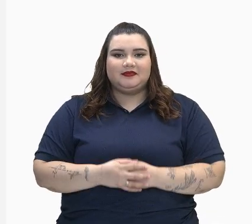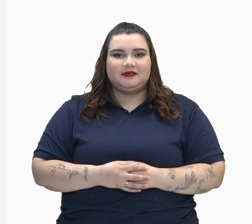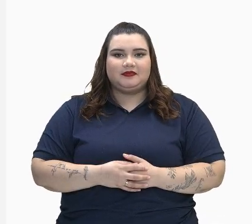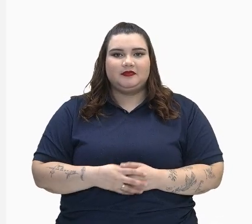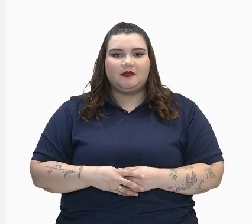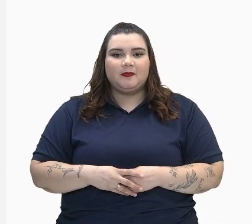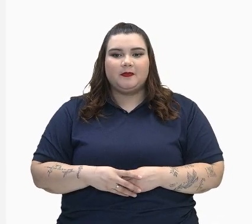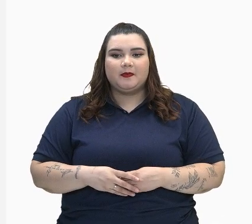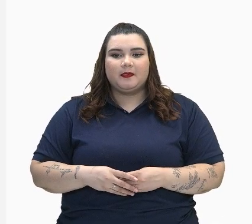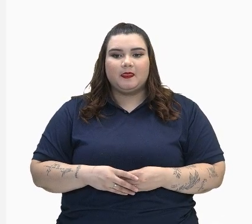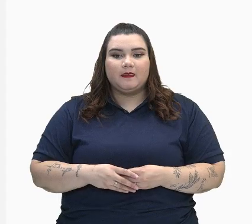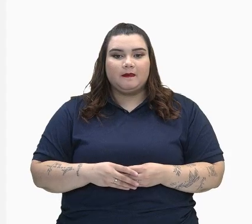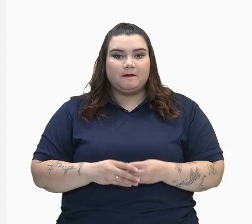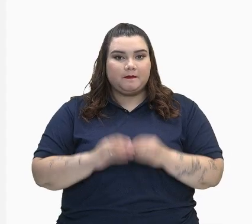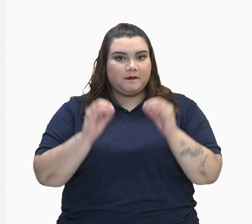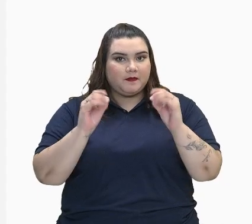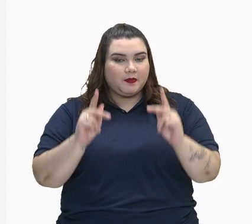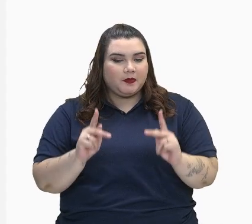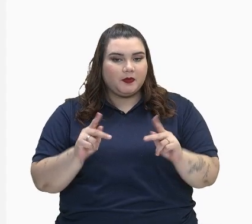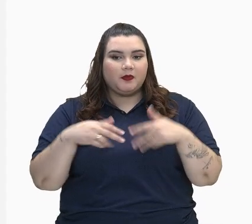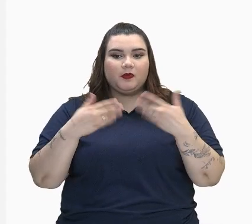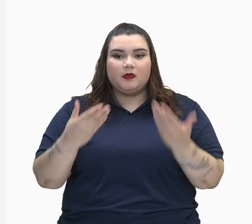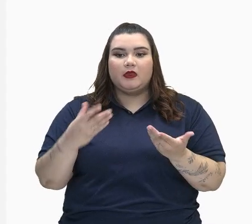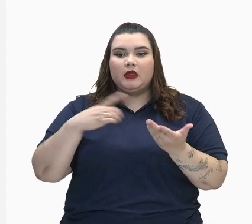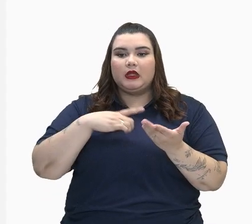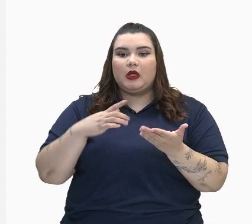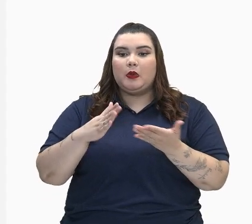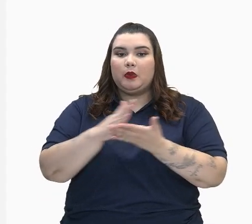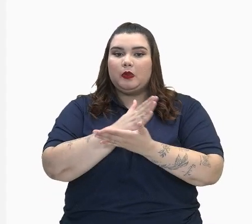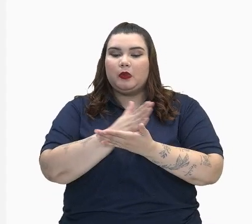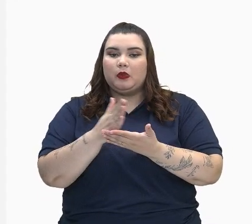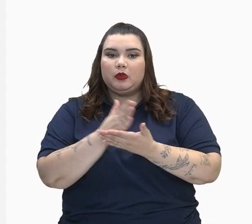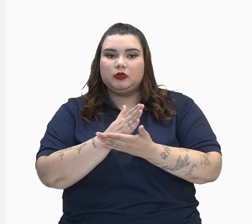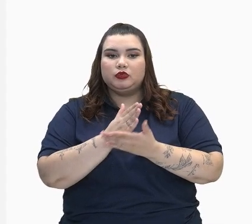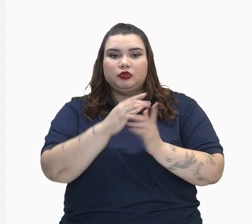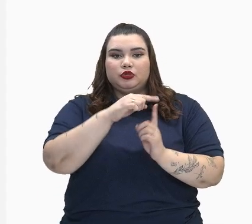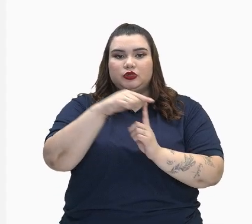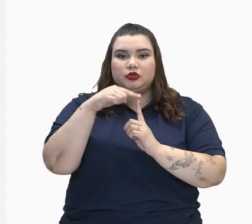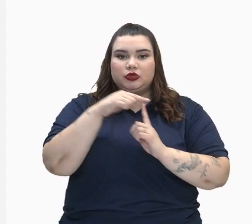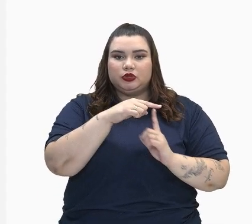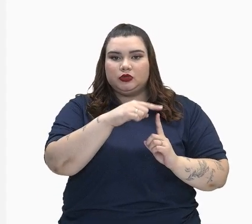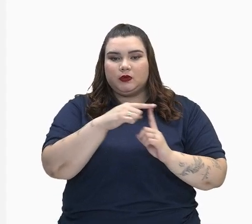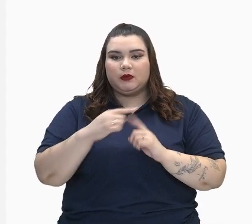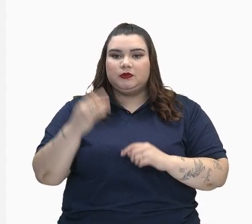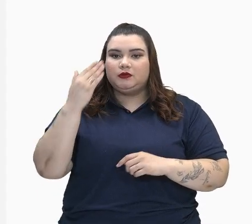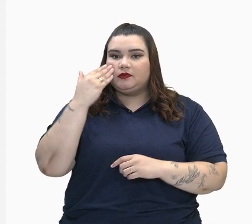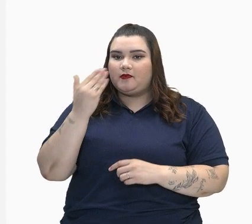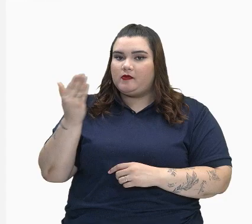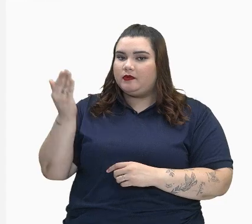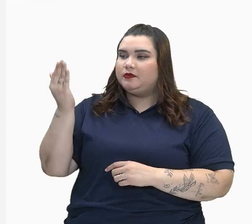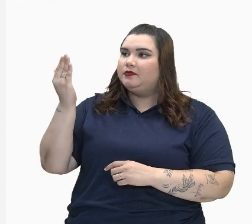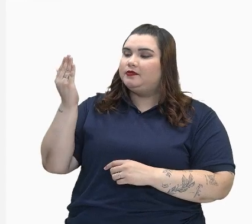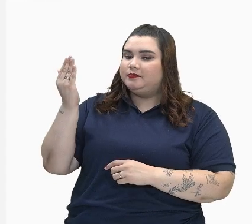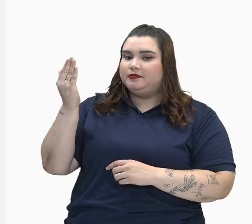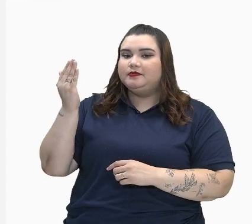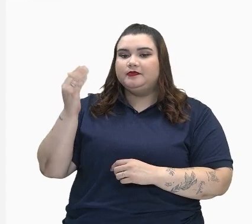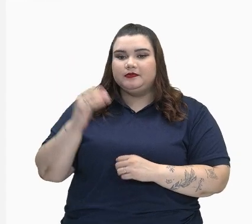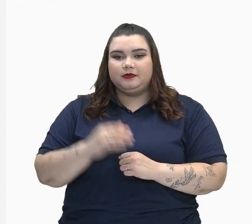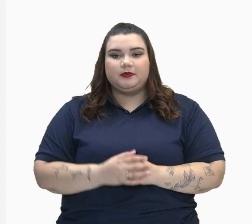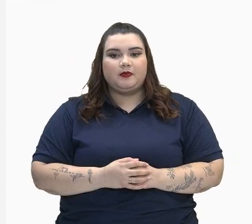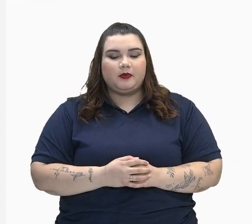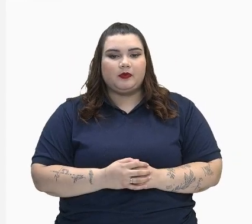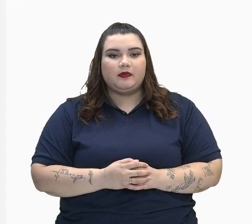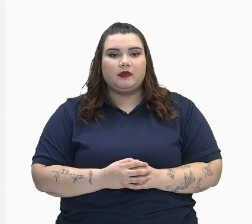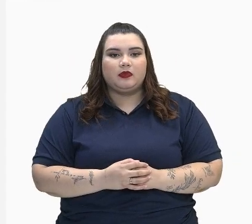sentimentos. Muito bem. E aí nós temos algumas linhas que eu trouxe para vocês aqui e o seu